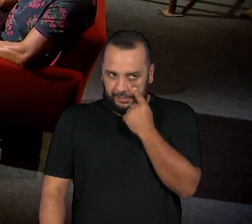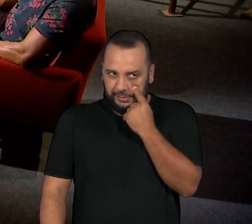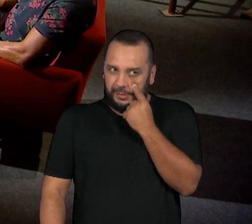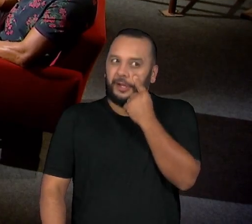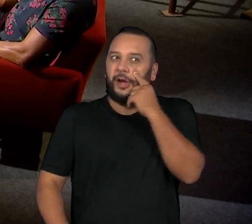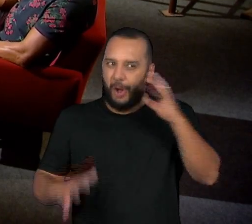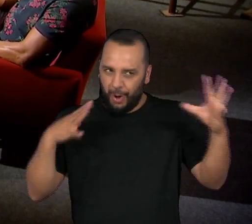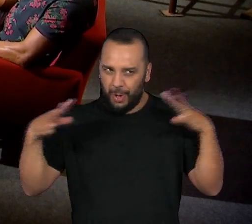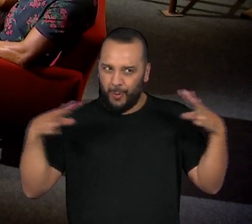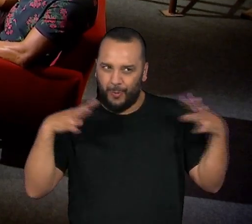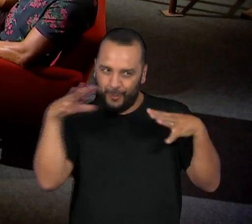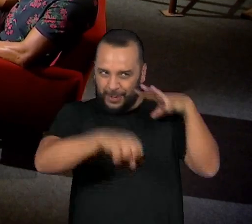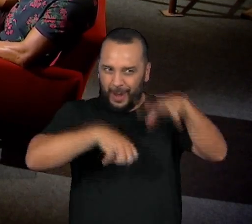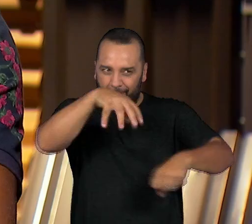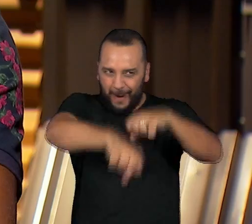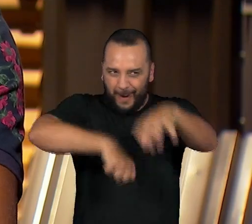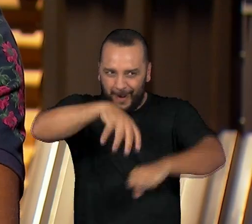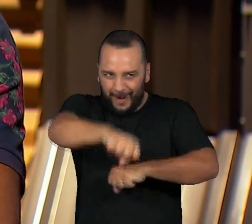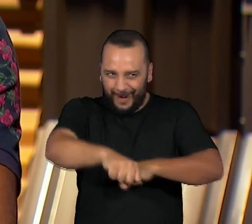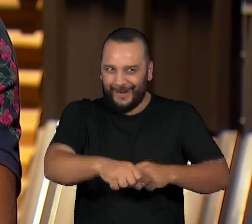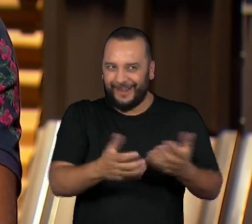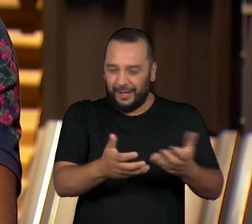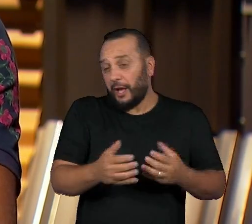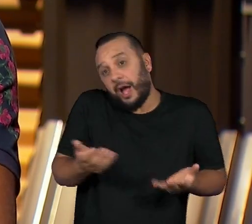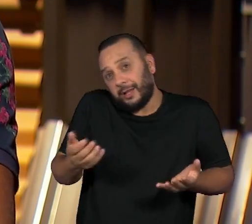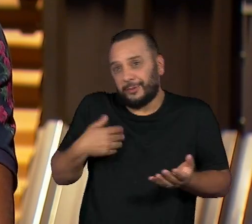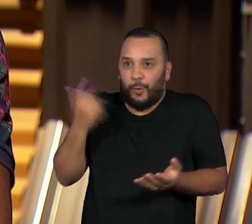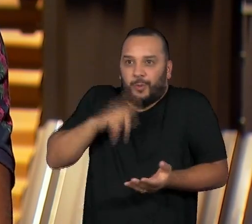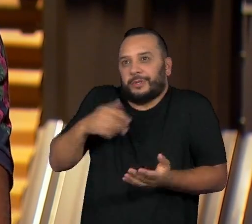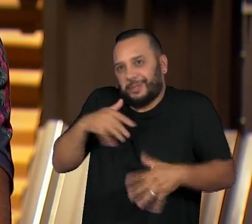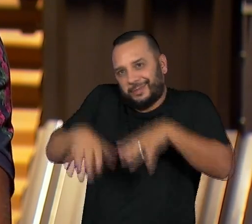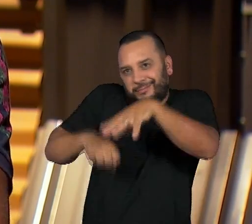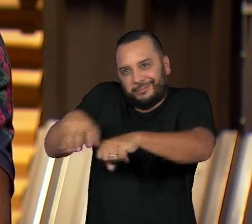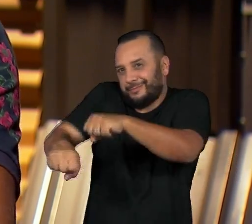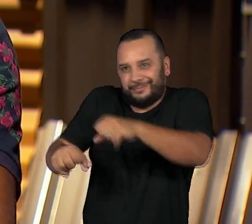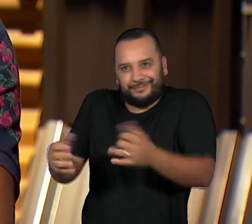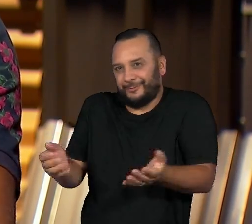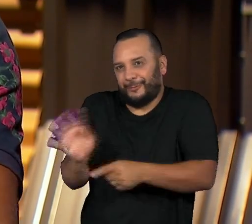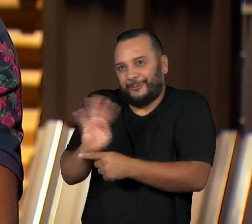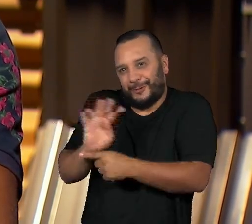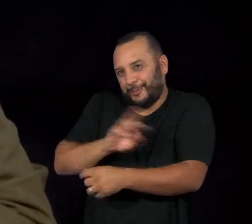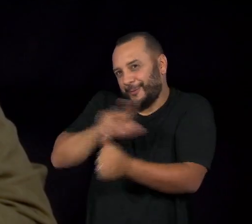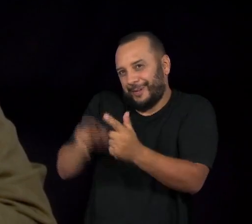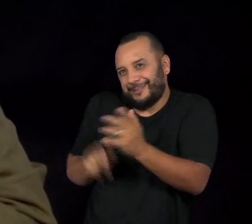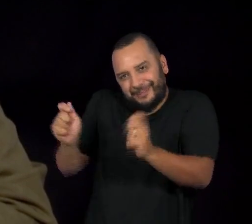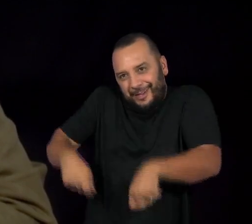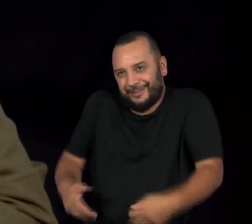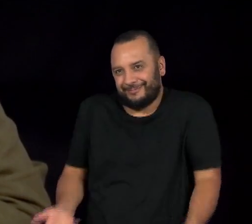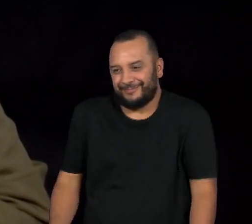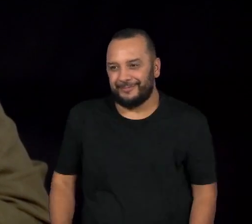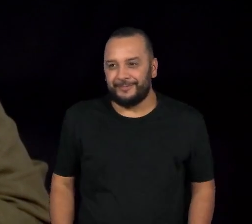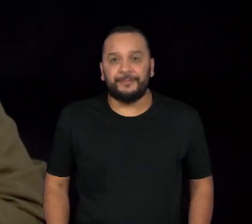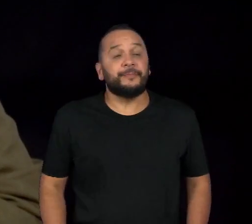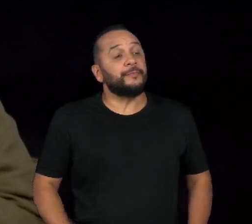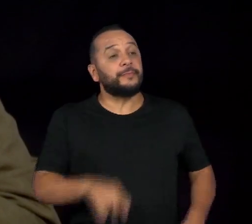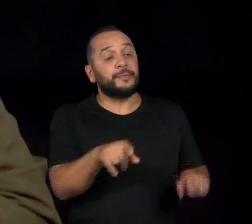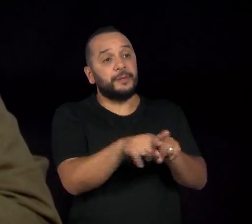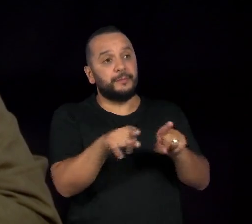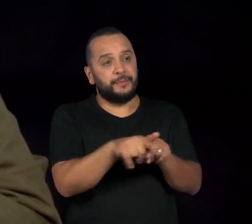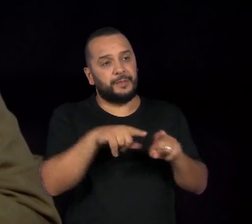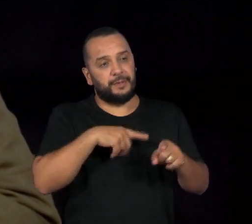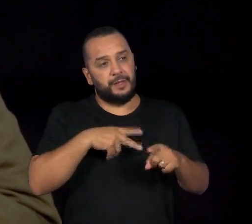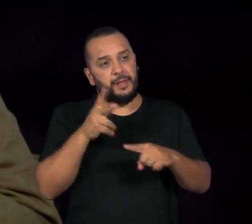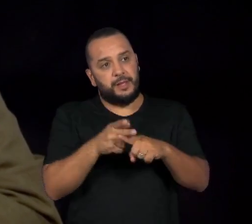conquistar Hollywood também. Ah, se der para conquistar, a gente conquista também. Essa série que já está